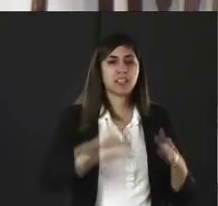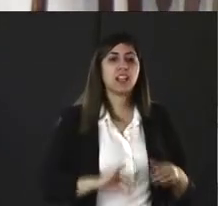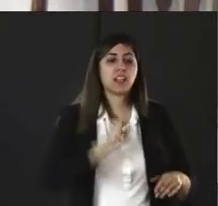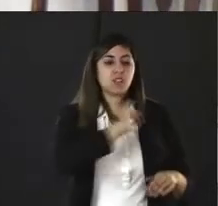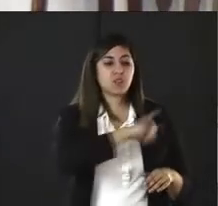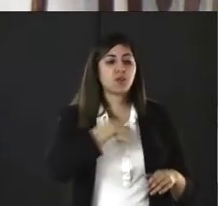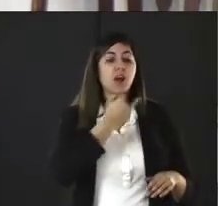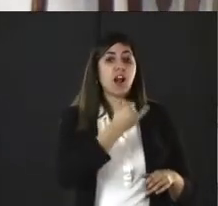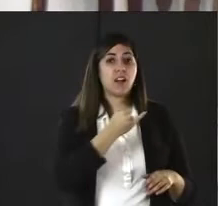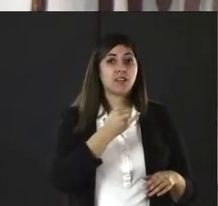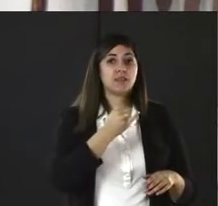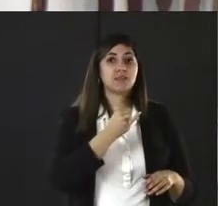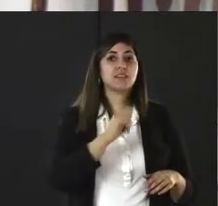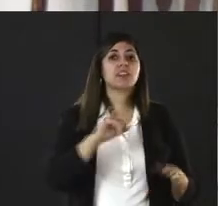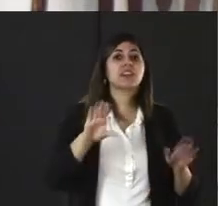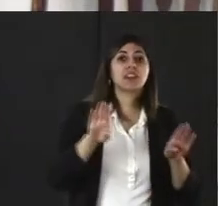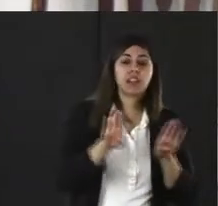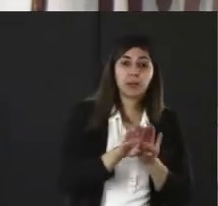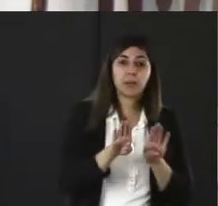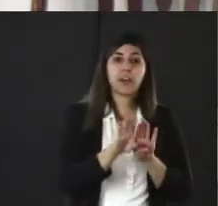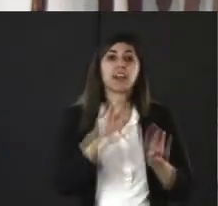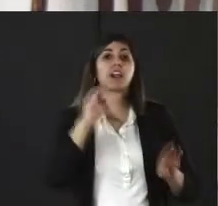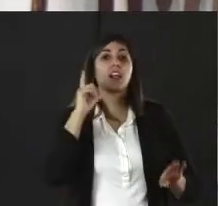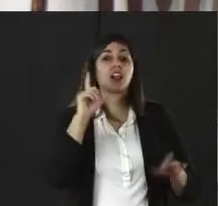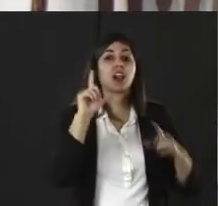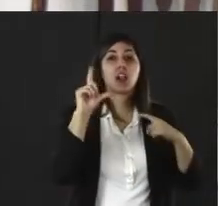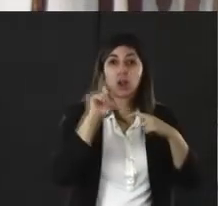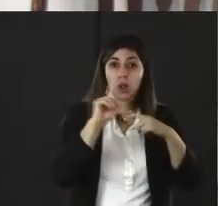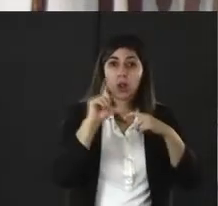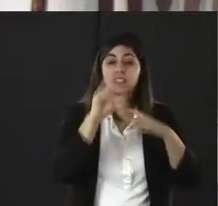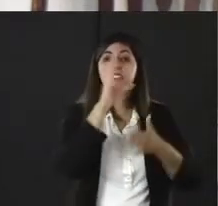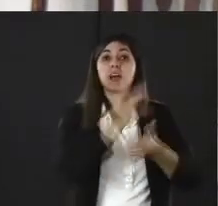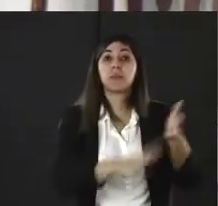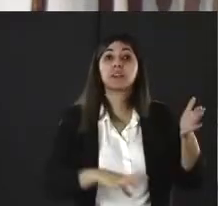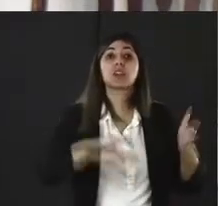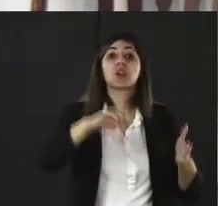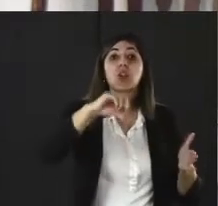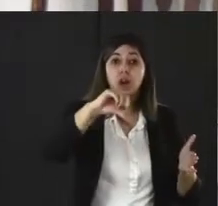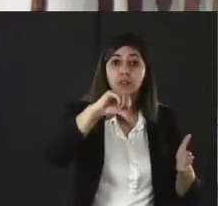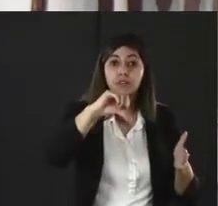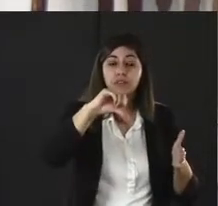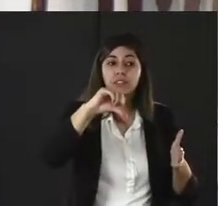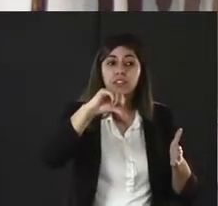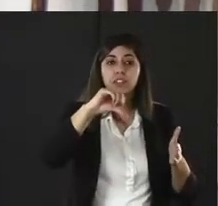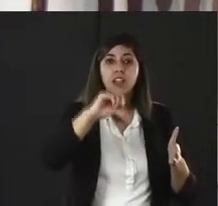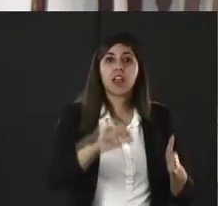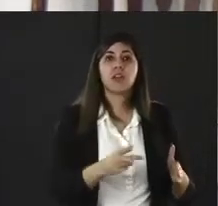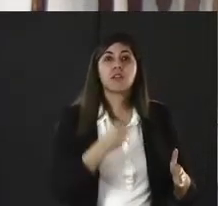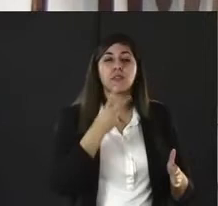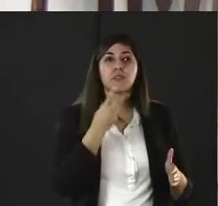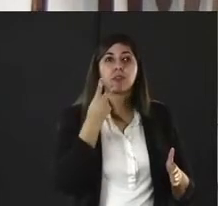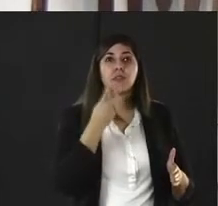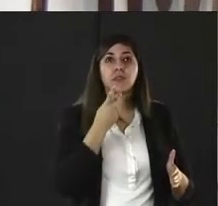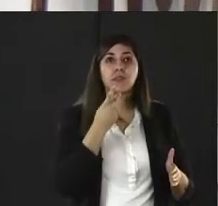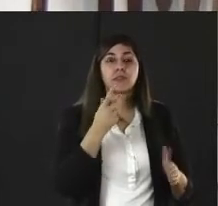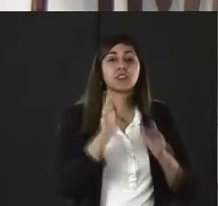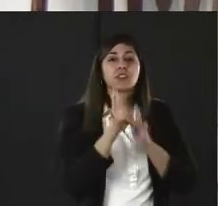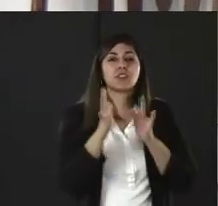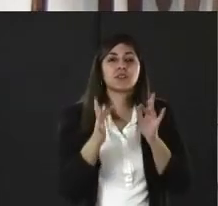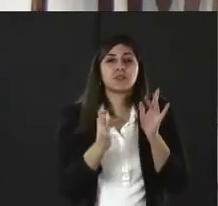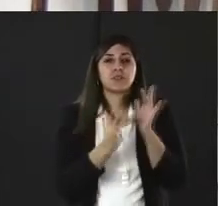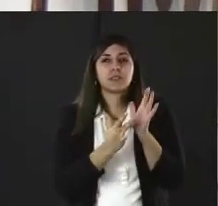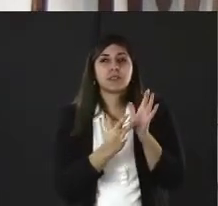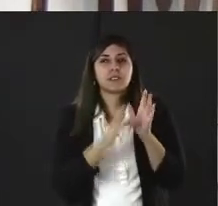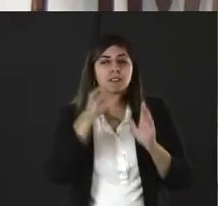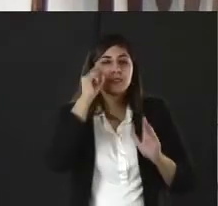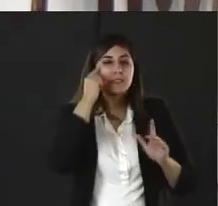nós estamos em joão né em lucas no capítulo 9 nós temos um momento da transfiguração e este momento é